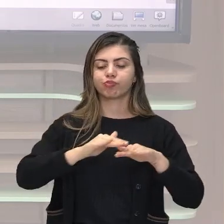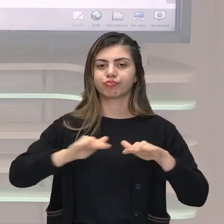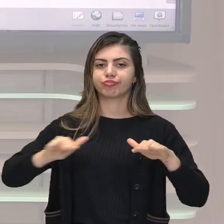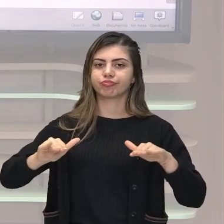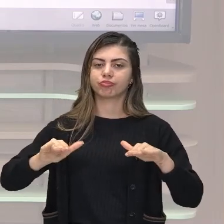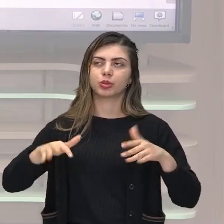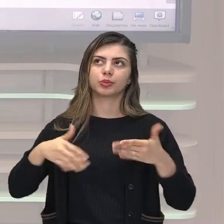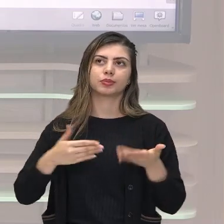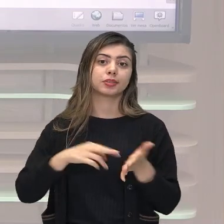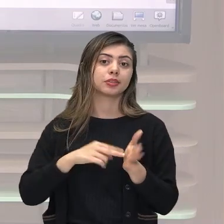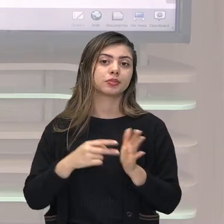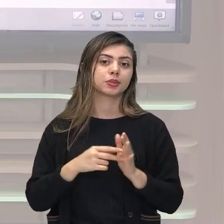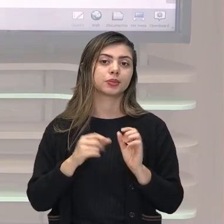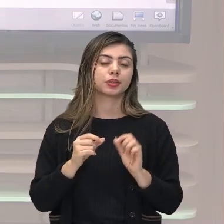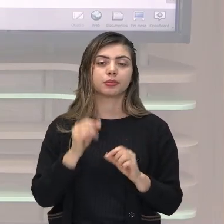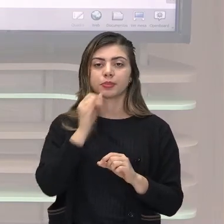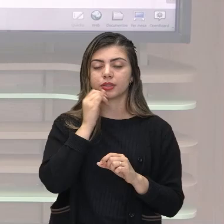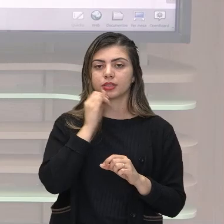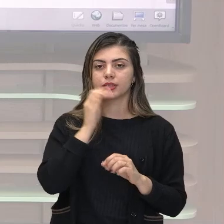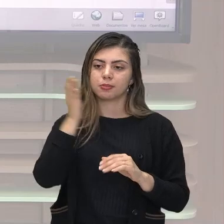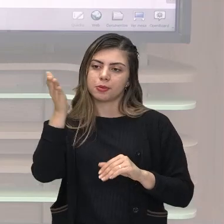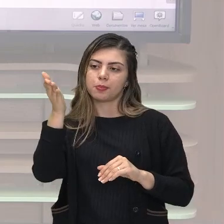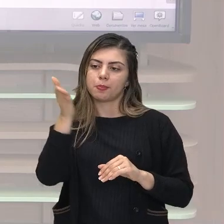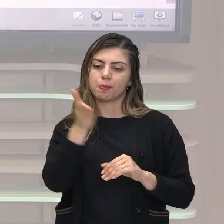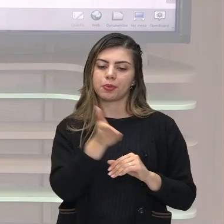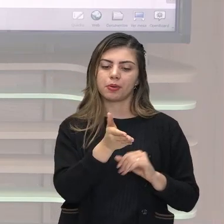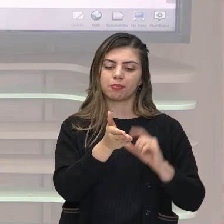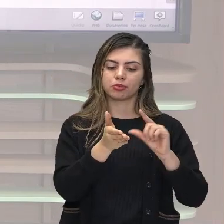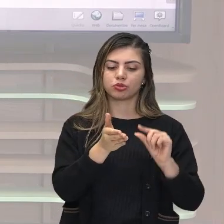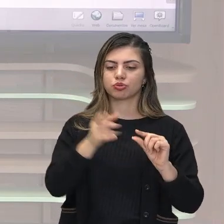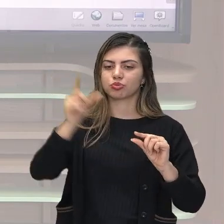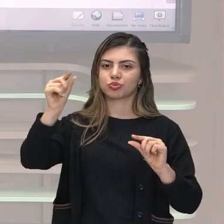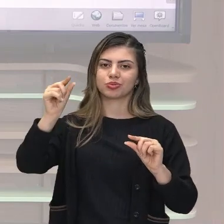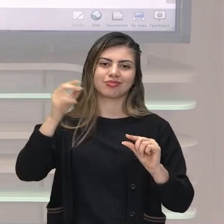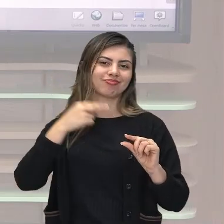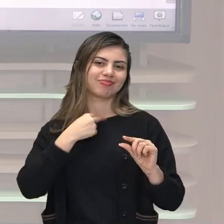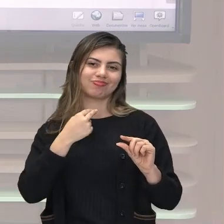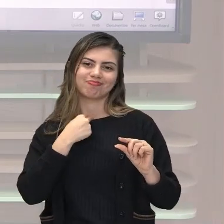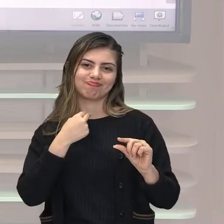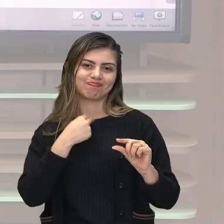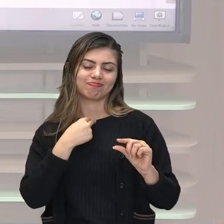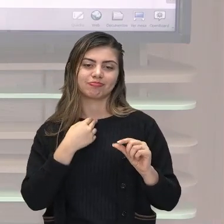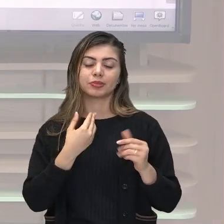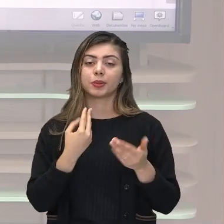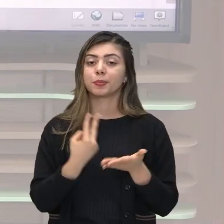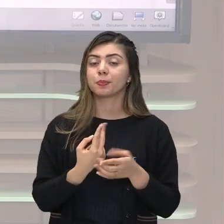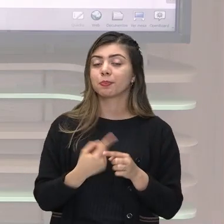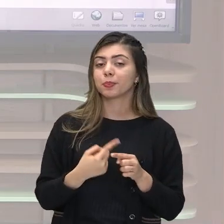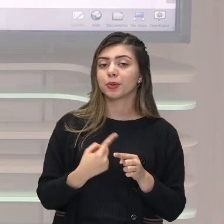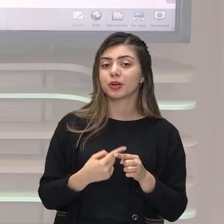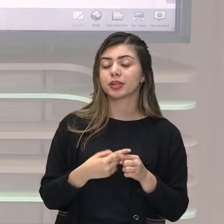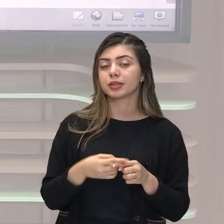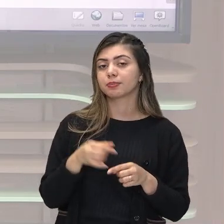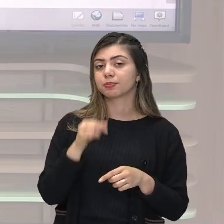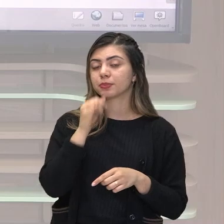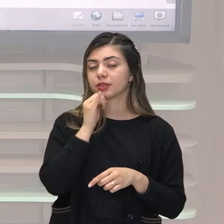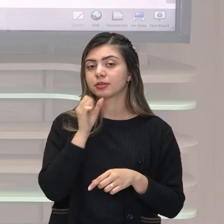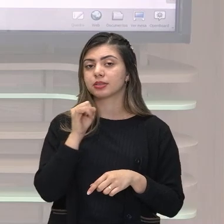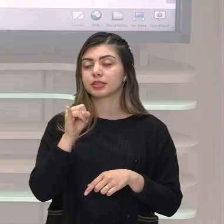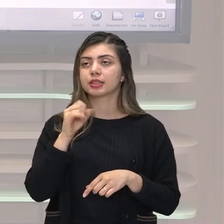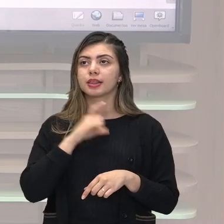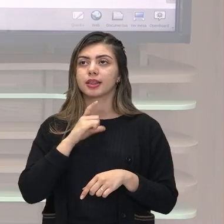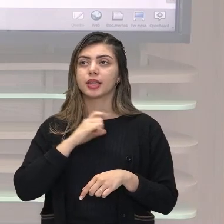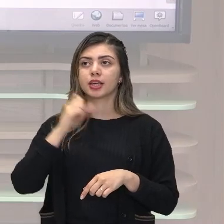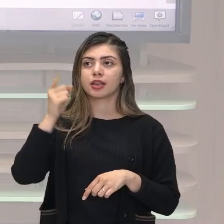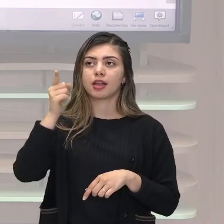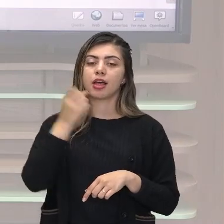posso simplificar um valor que está em cima por um valor que está embaixo. Justamente porque se eu pego o valor que está em cima e outro